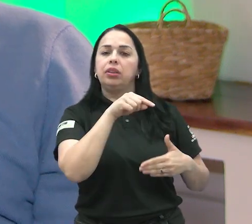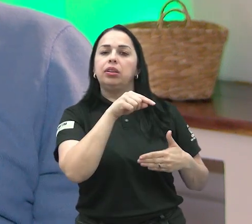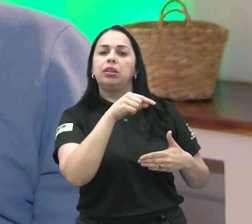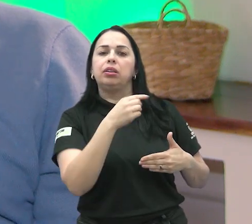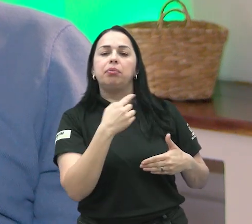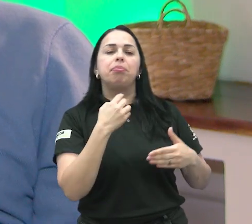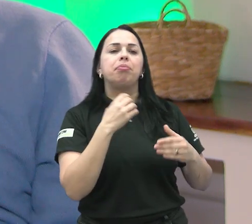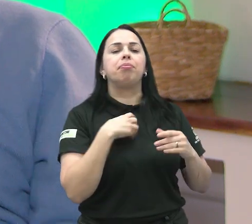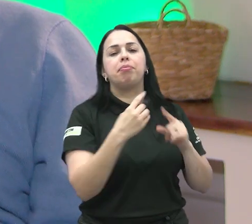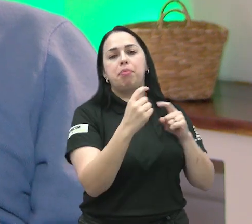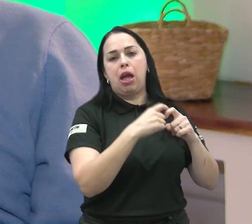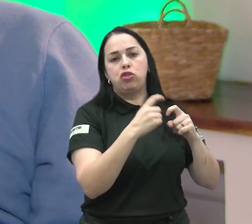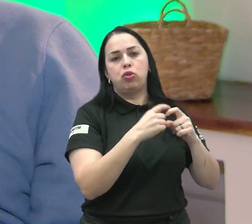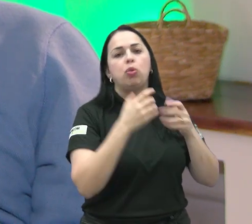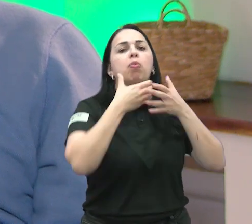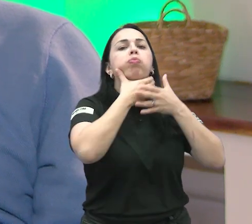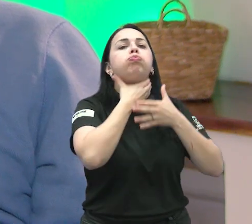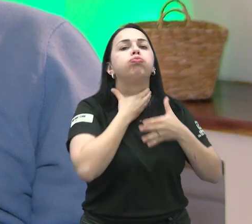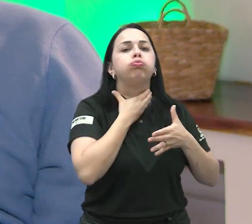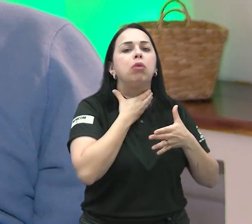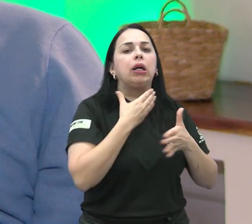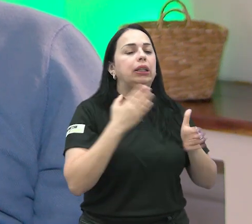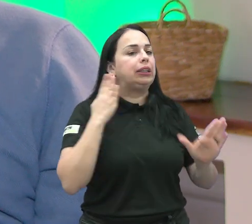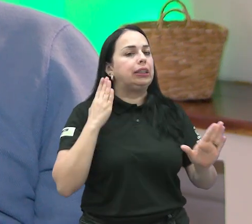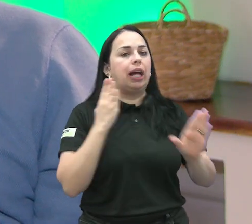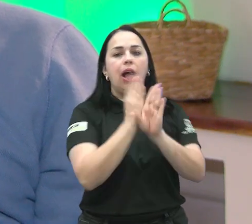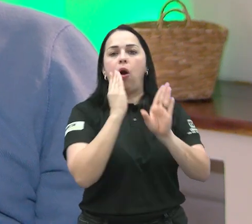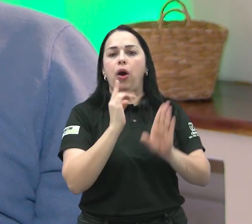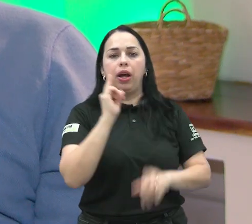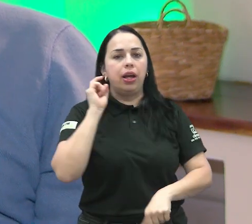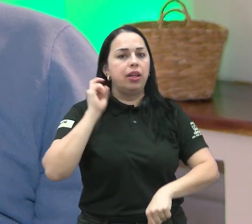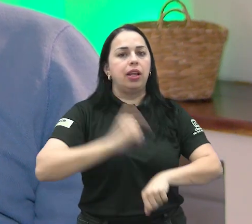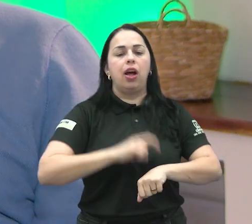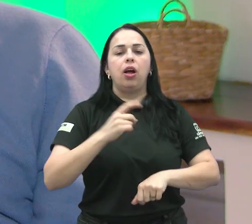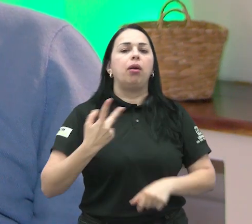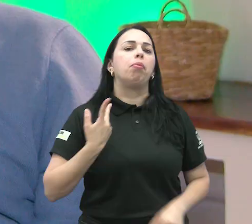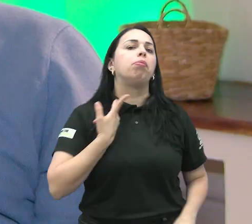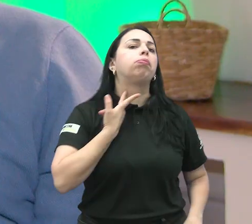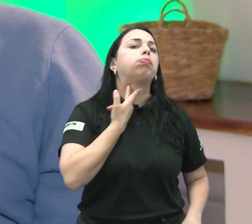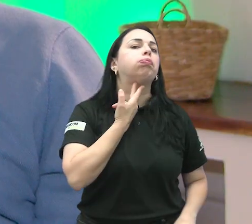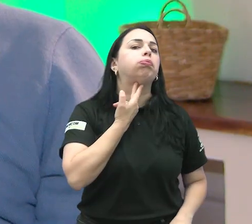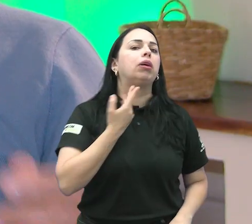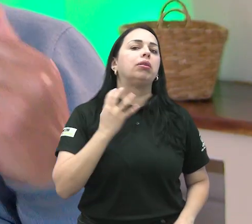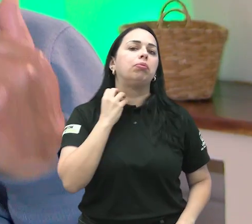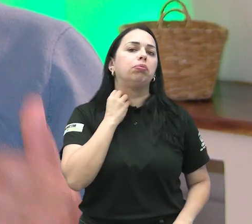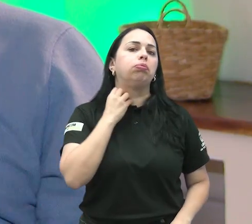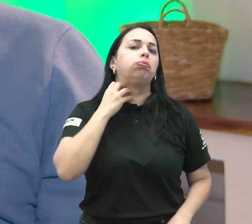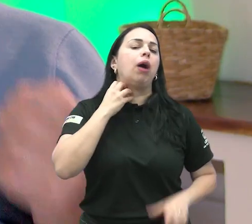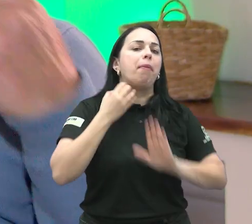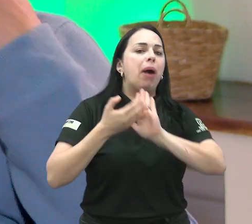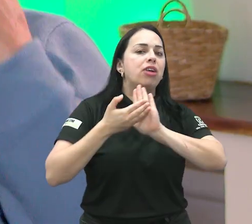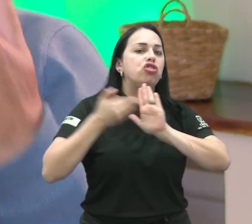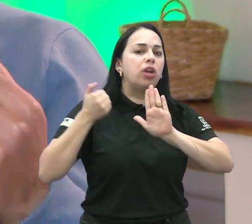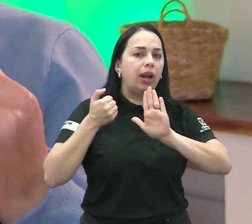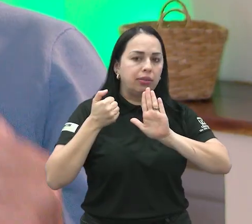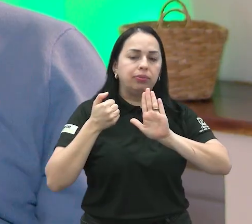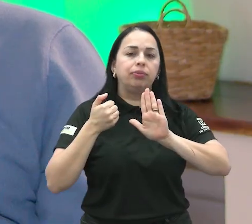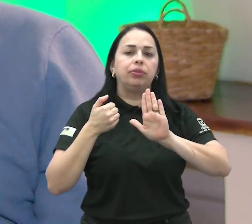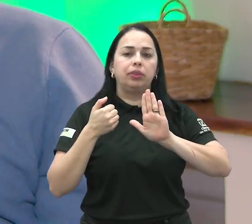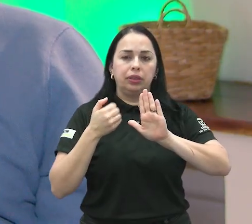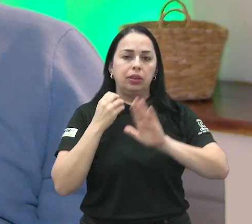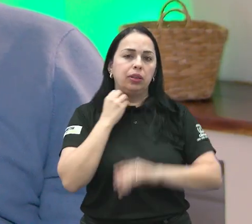do pescoço, que imediatamente decidiu fazer uma cirurgia